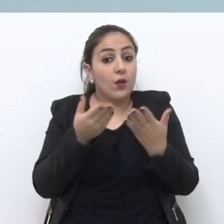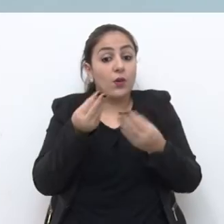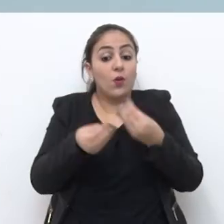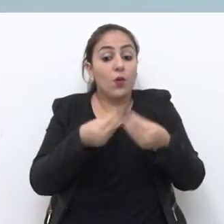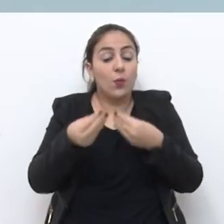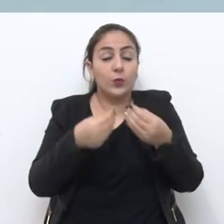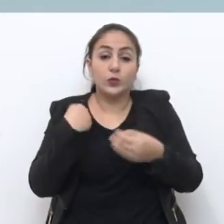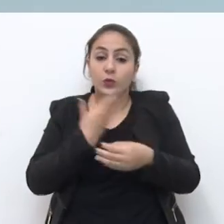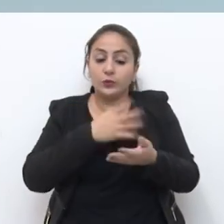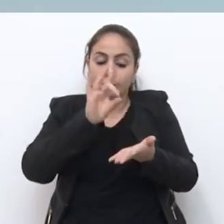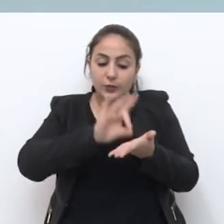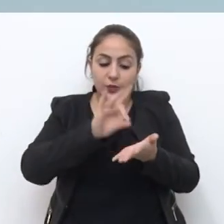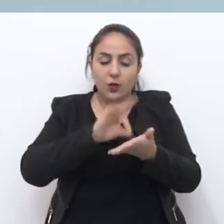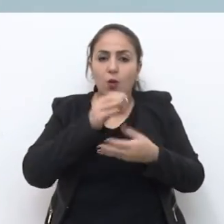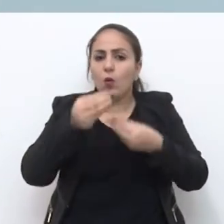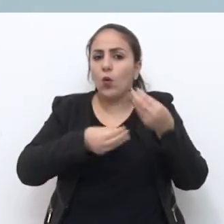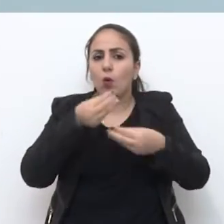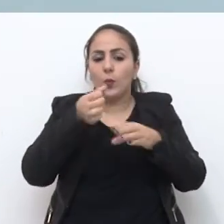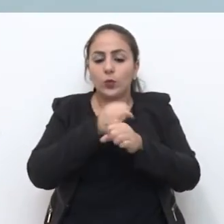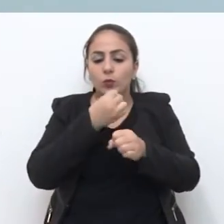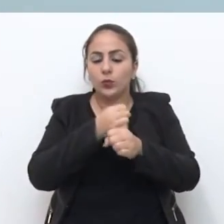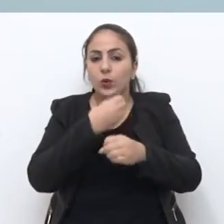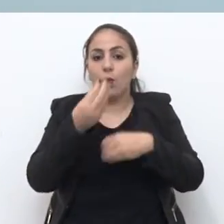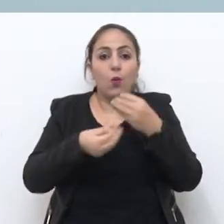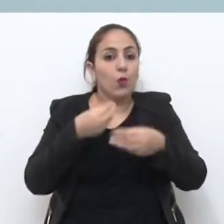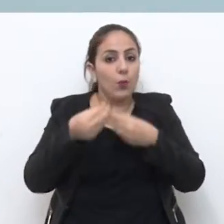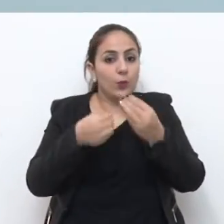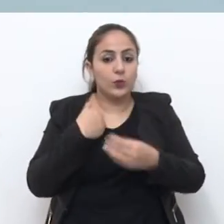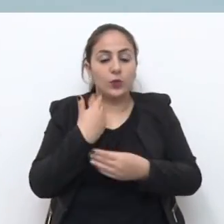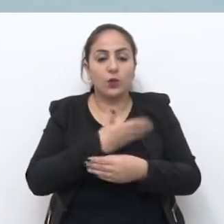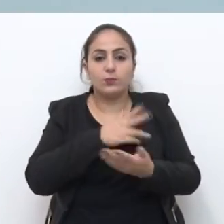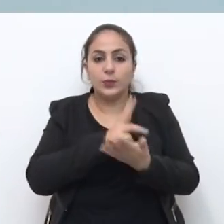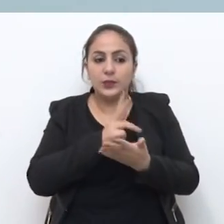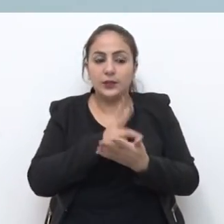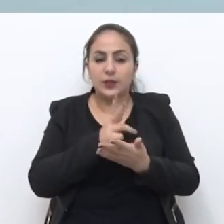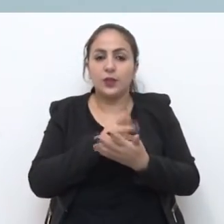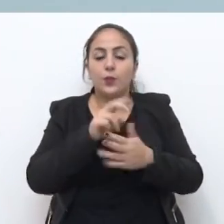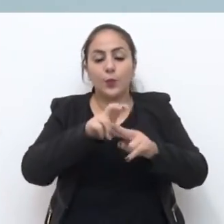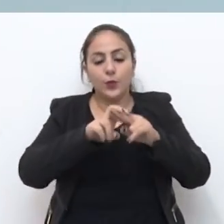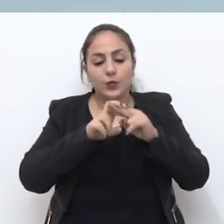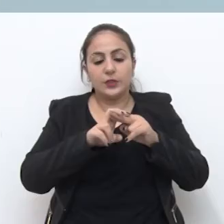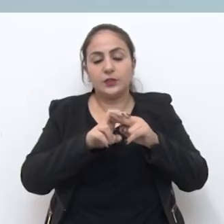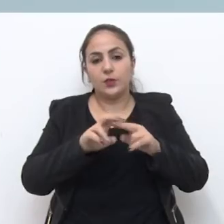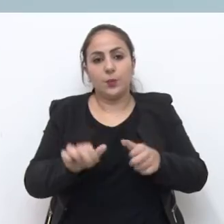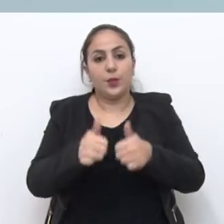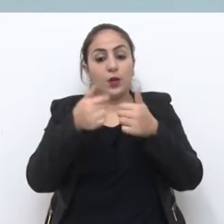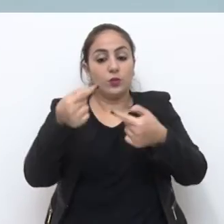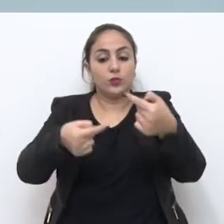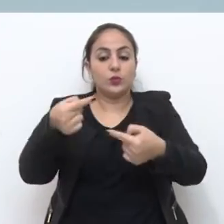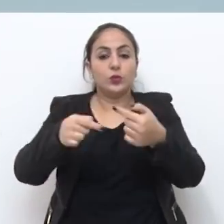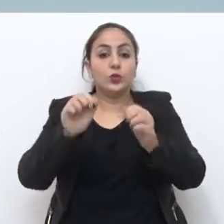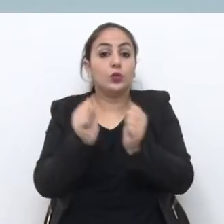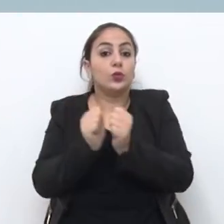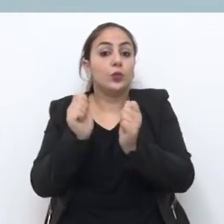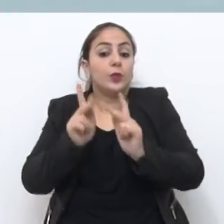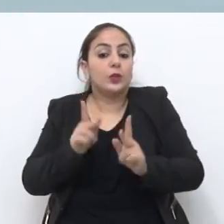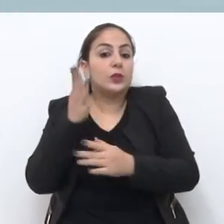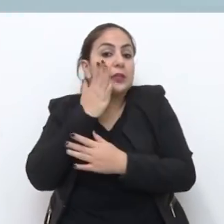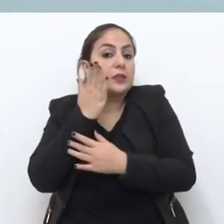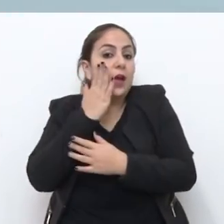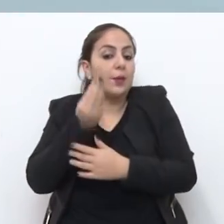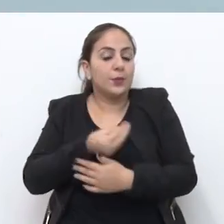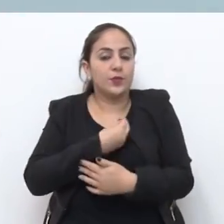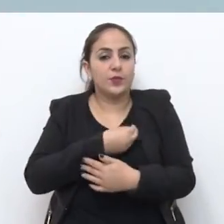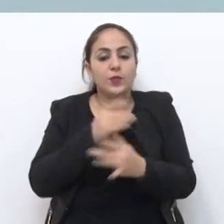nós sabermos como vamos efetivar, como vamos construir, como vamos manter, e por isso nada melhor do que discutir com quem